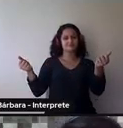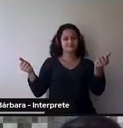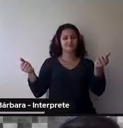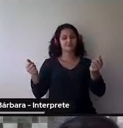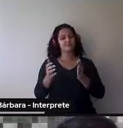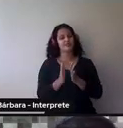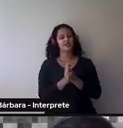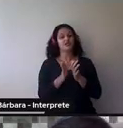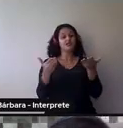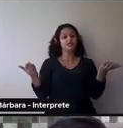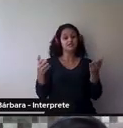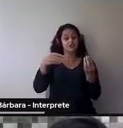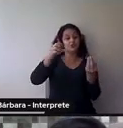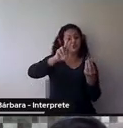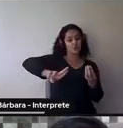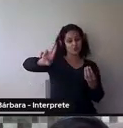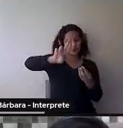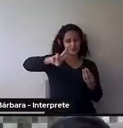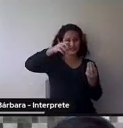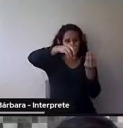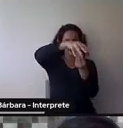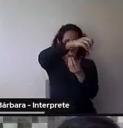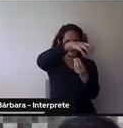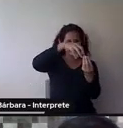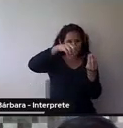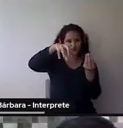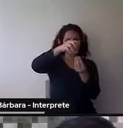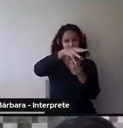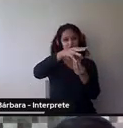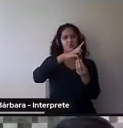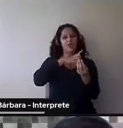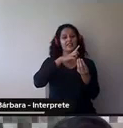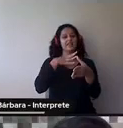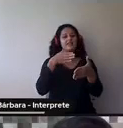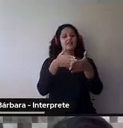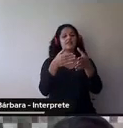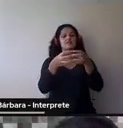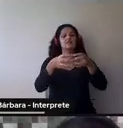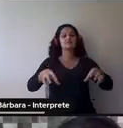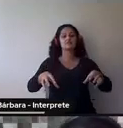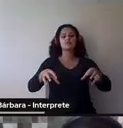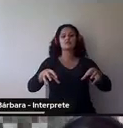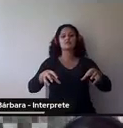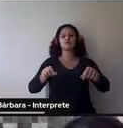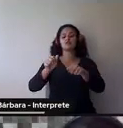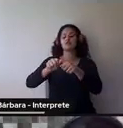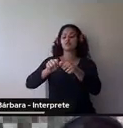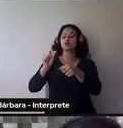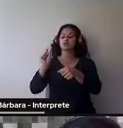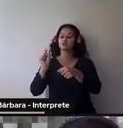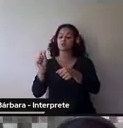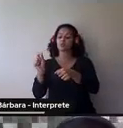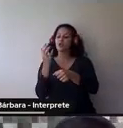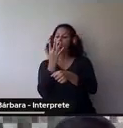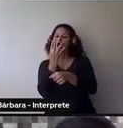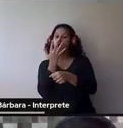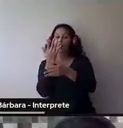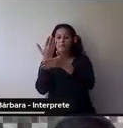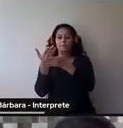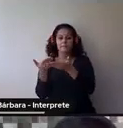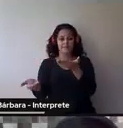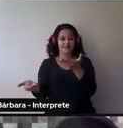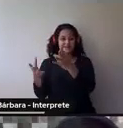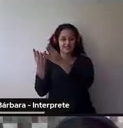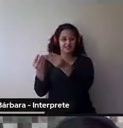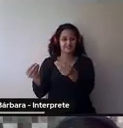substâncias através dessas enzimas. E, com isso, eles descolorem esses compostos, tornando